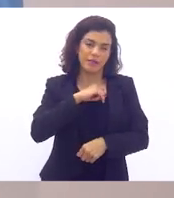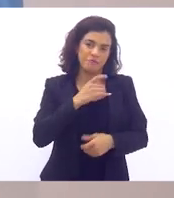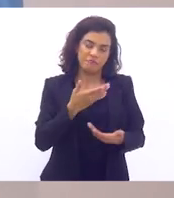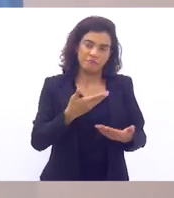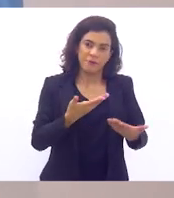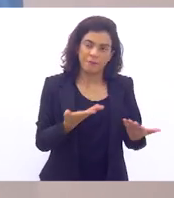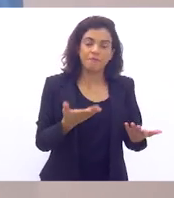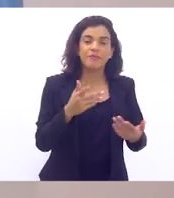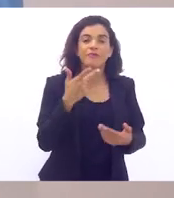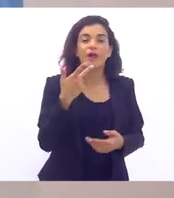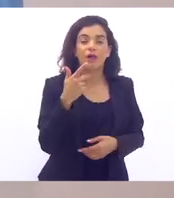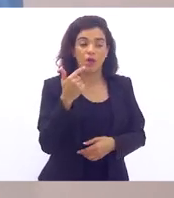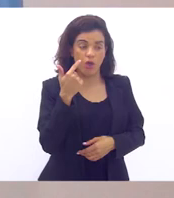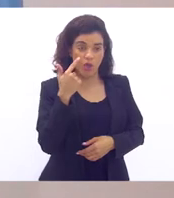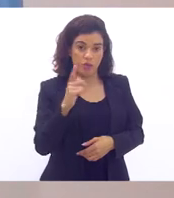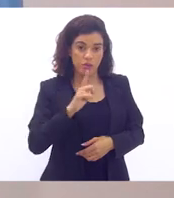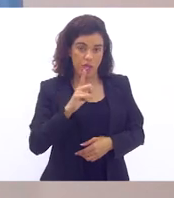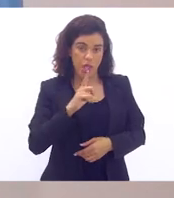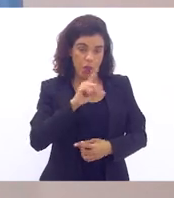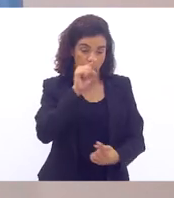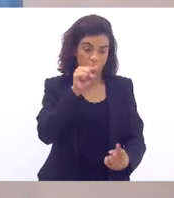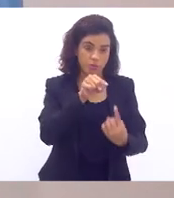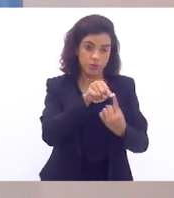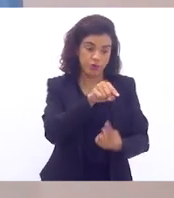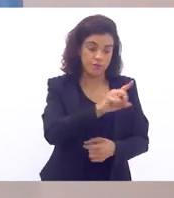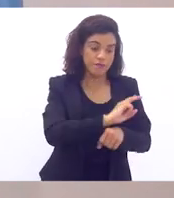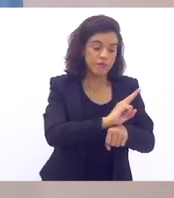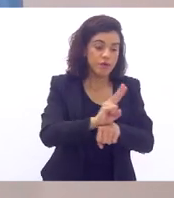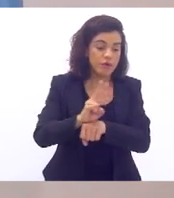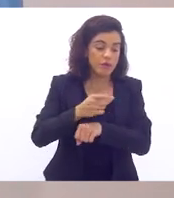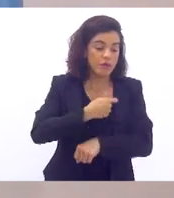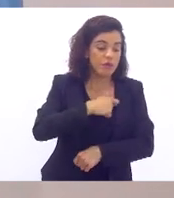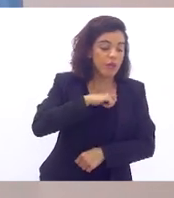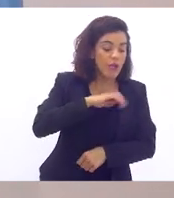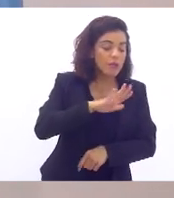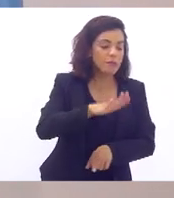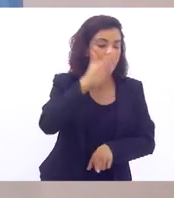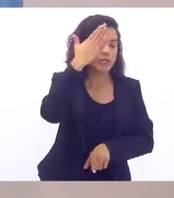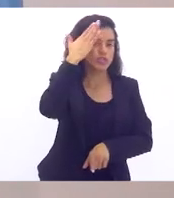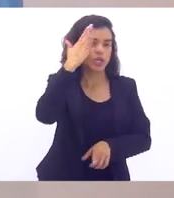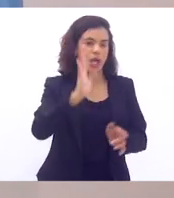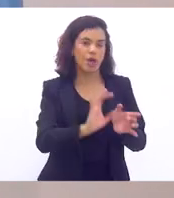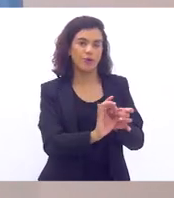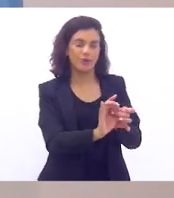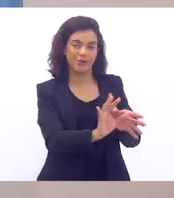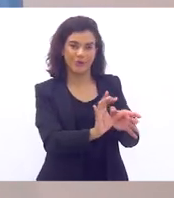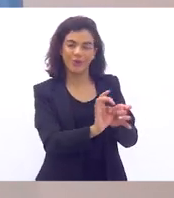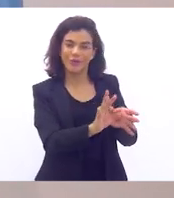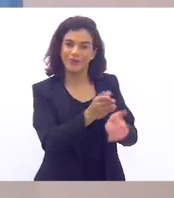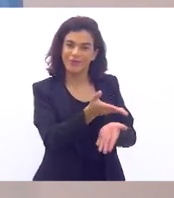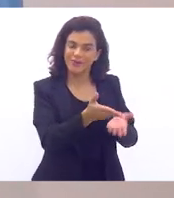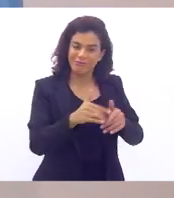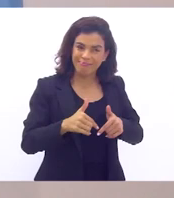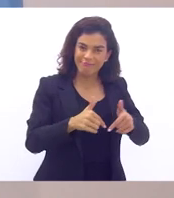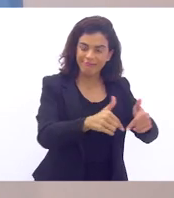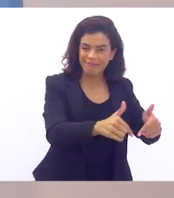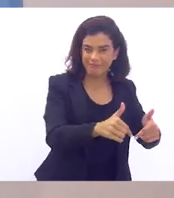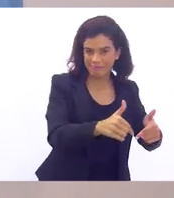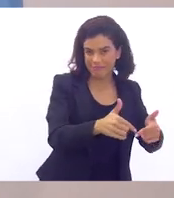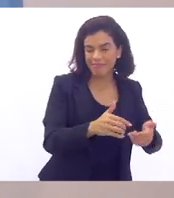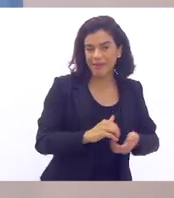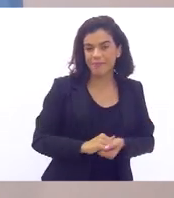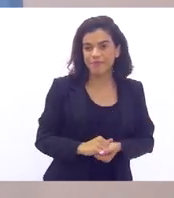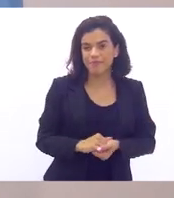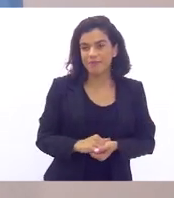tá dizendo o seguinte ó eu tenho a missão de te fiscalizar Mas como fiscalizador eu já estou autorizando a você a fazer determinada